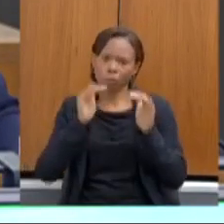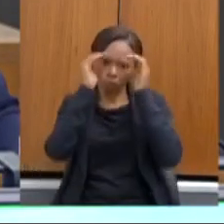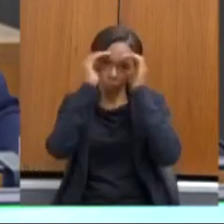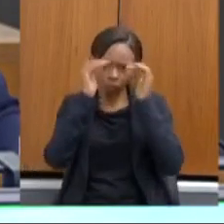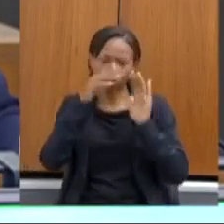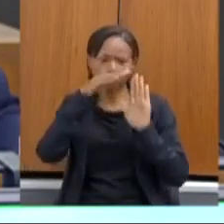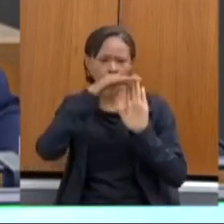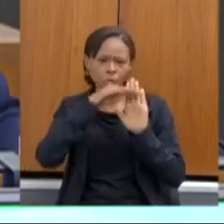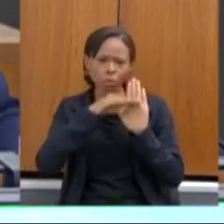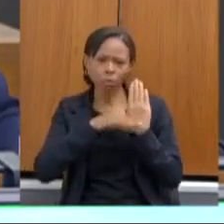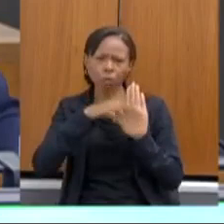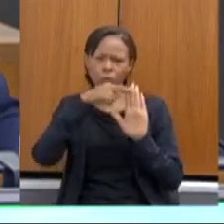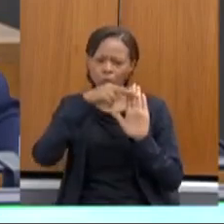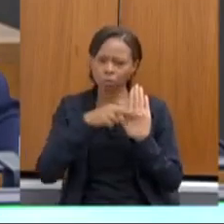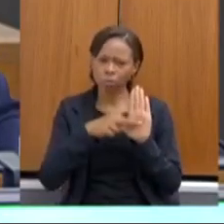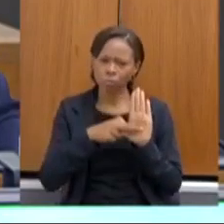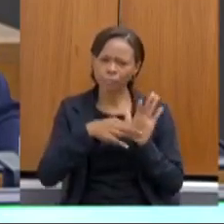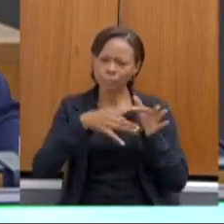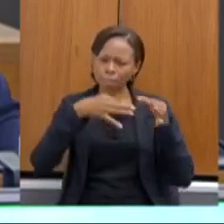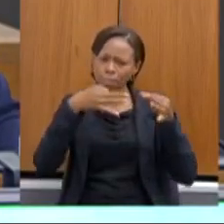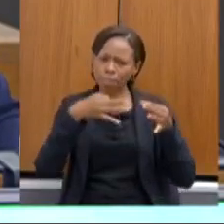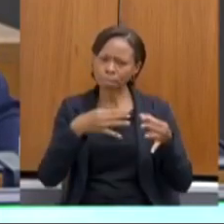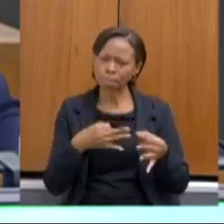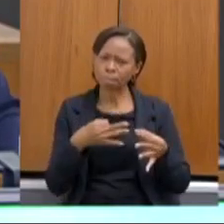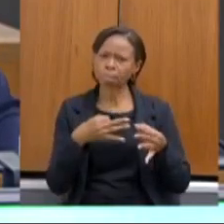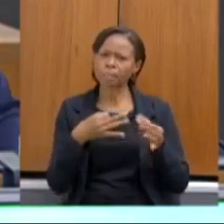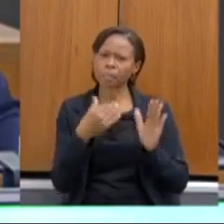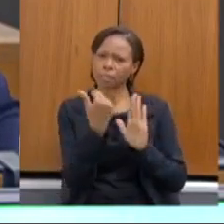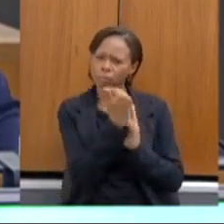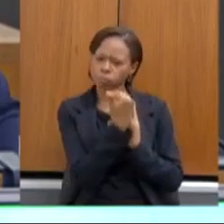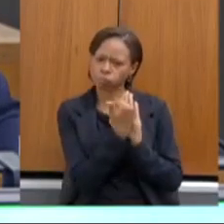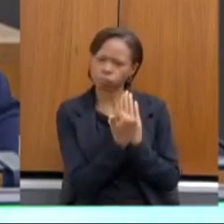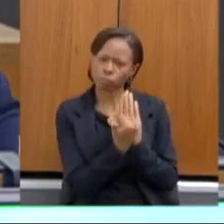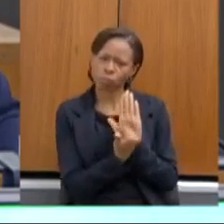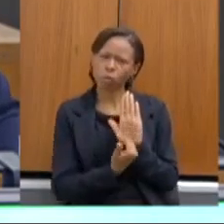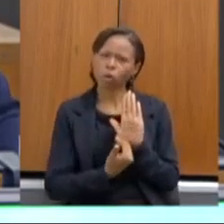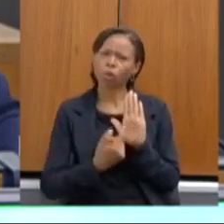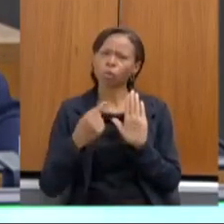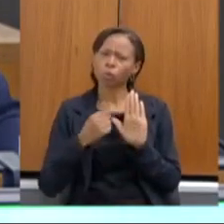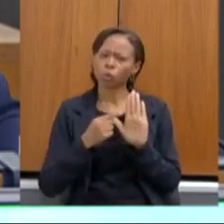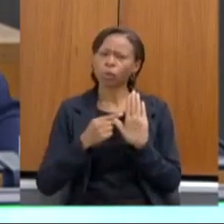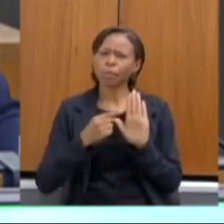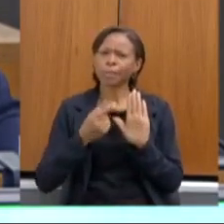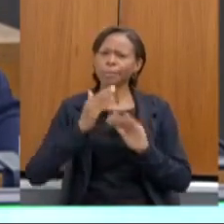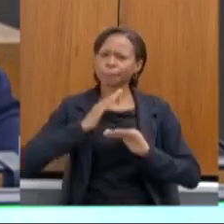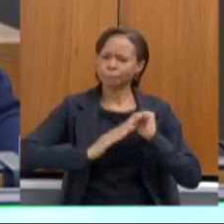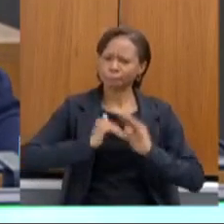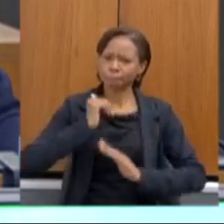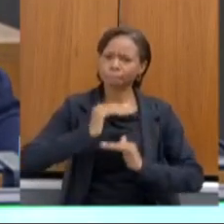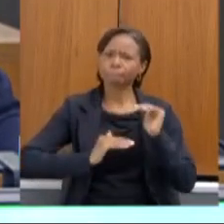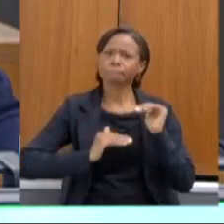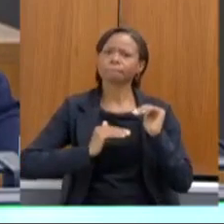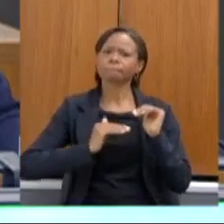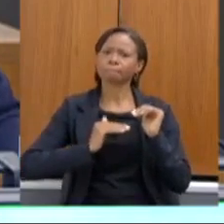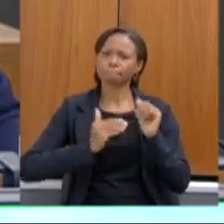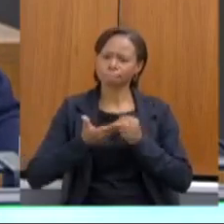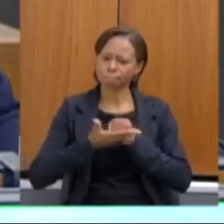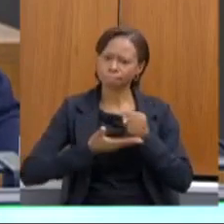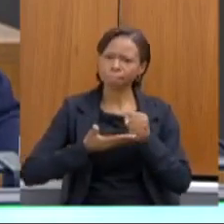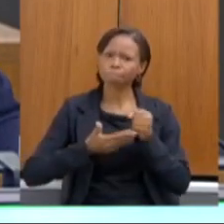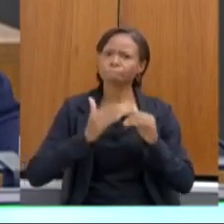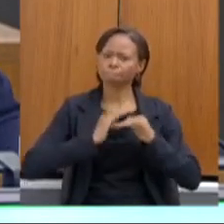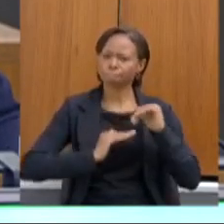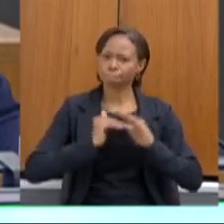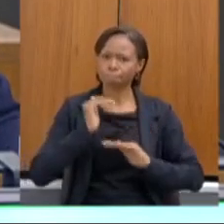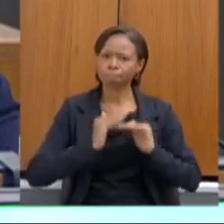com base em fatores extremamente técnicos e fique